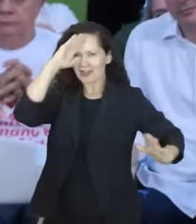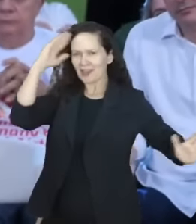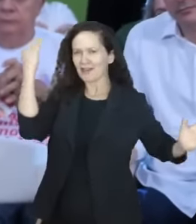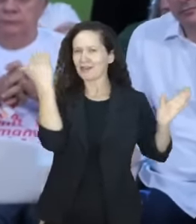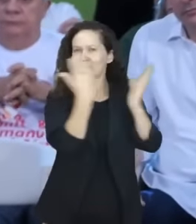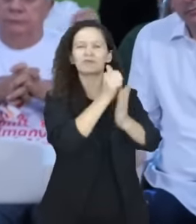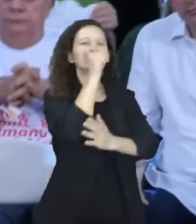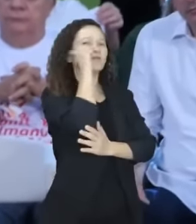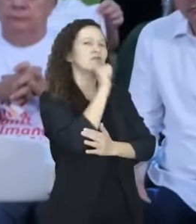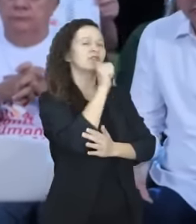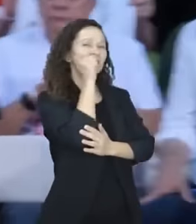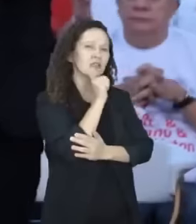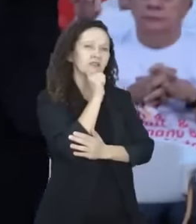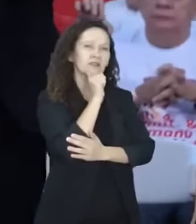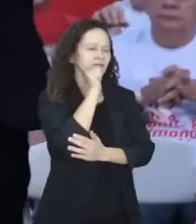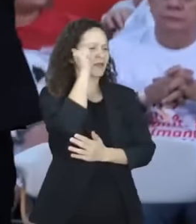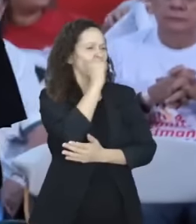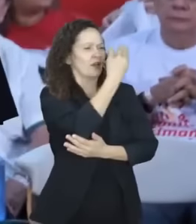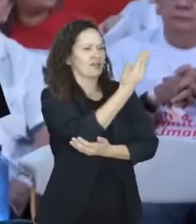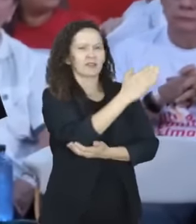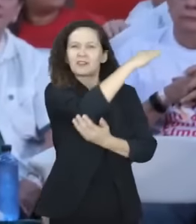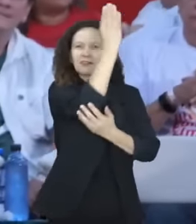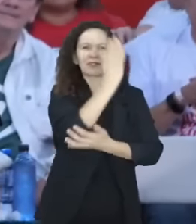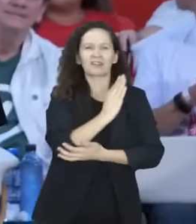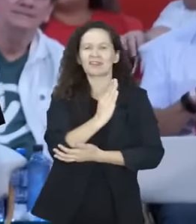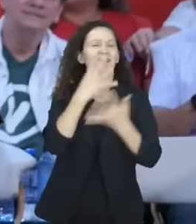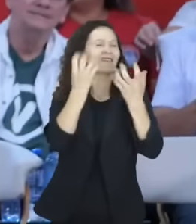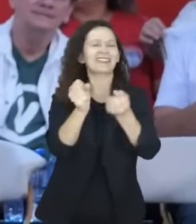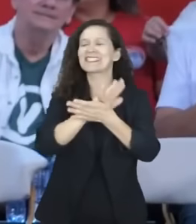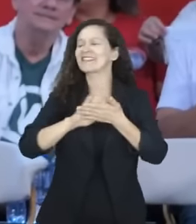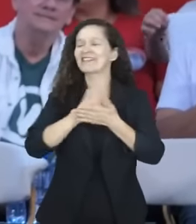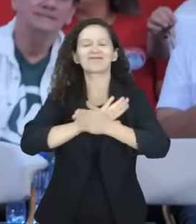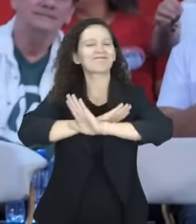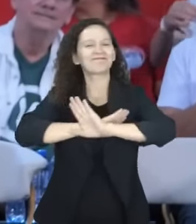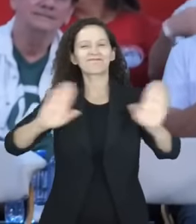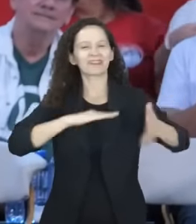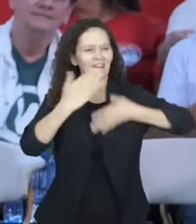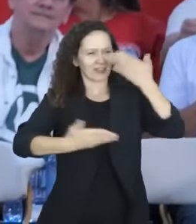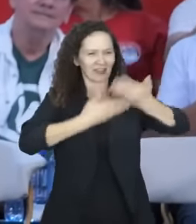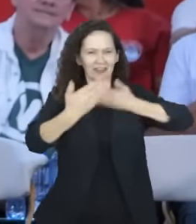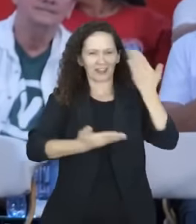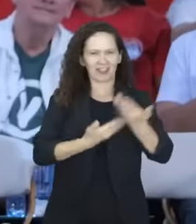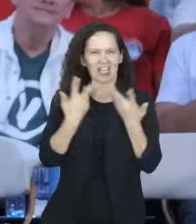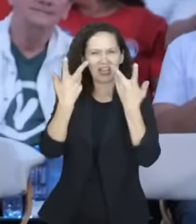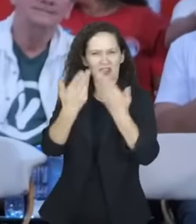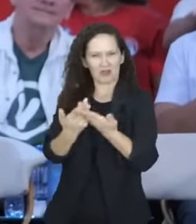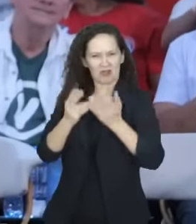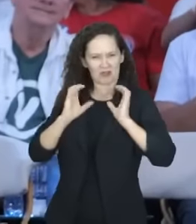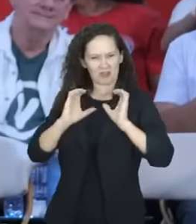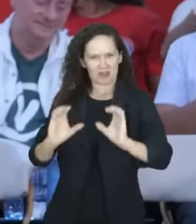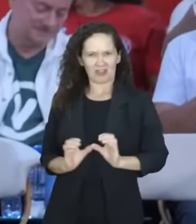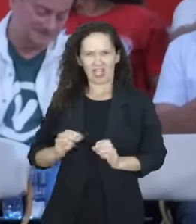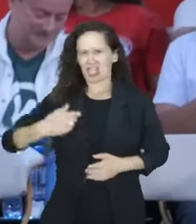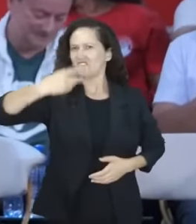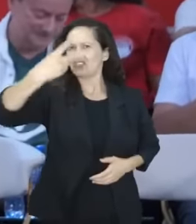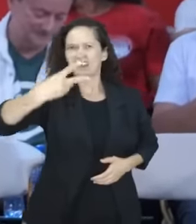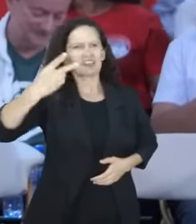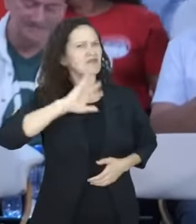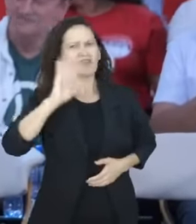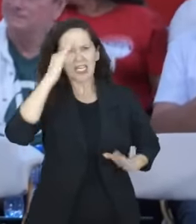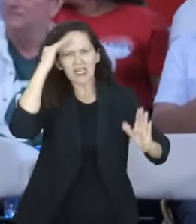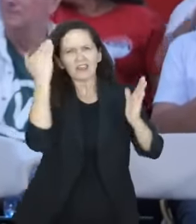mulheres brasileiras não aceitam mais ser tratadas como cidadãs de segunda classe e não são objeto de